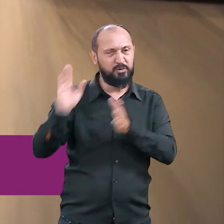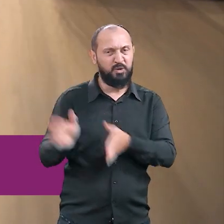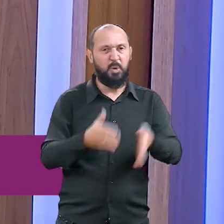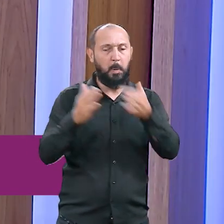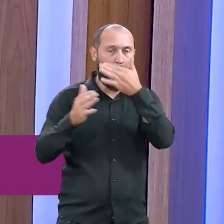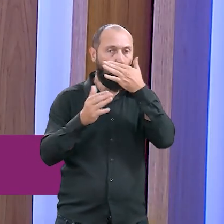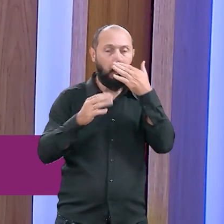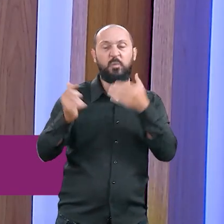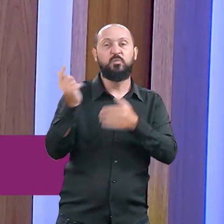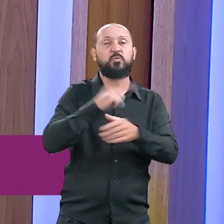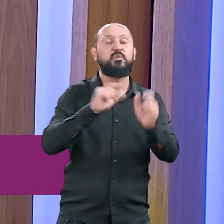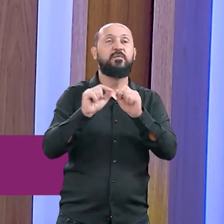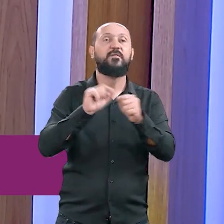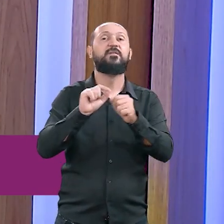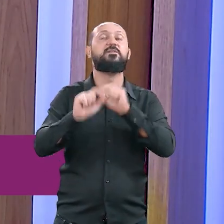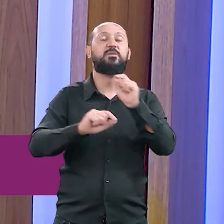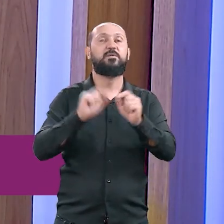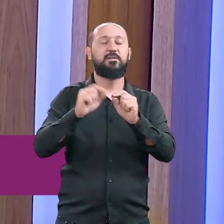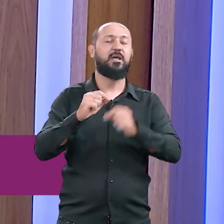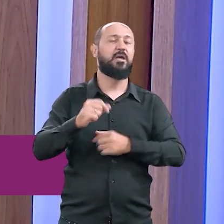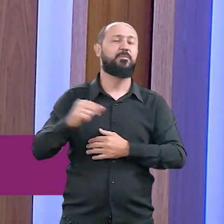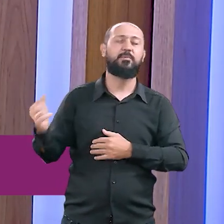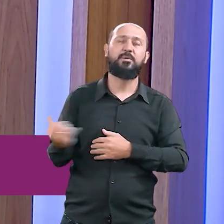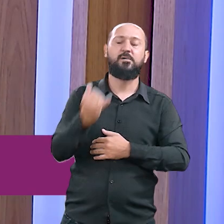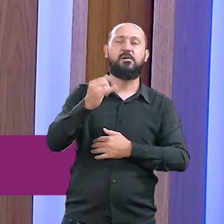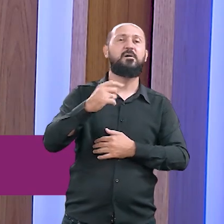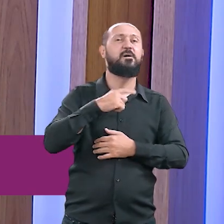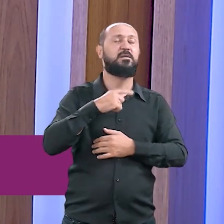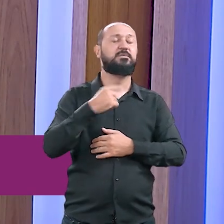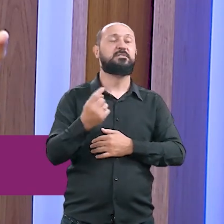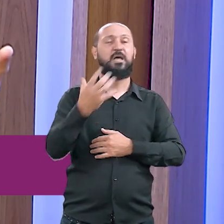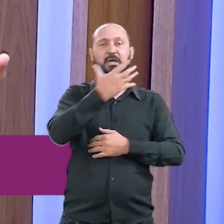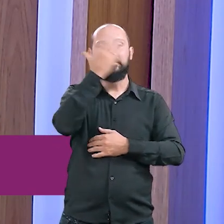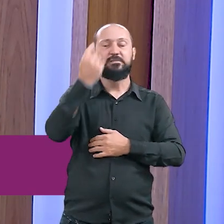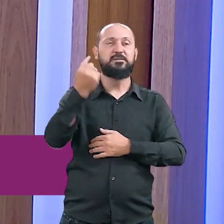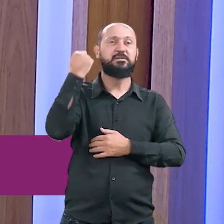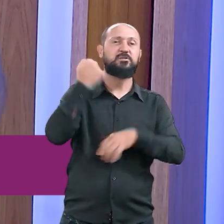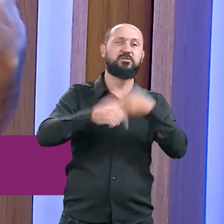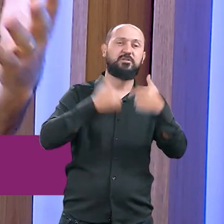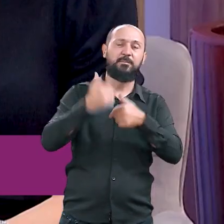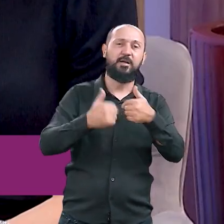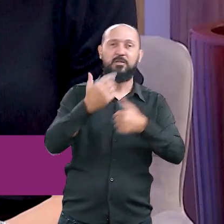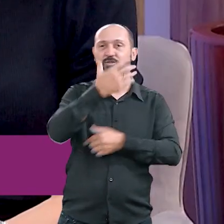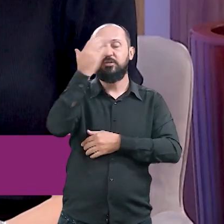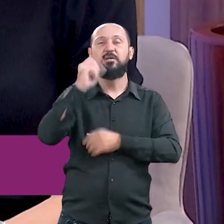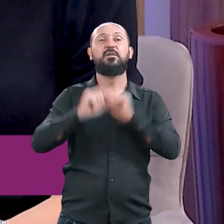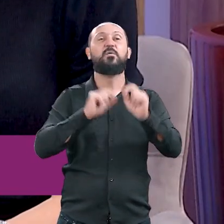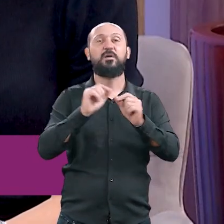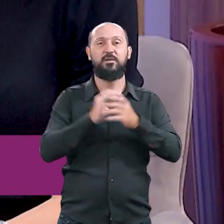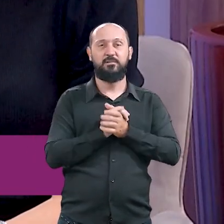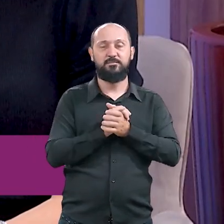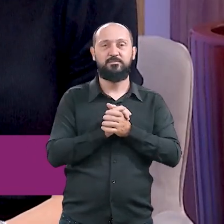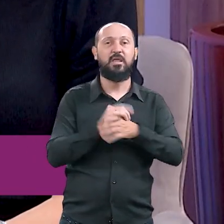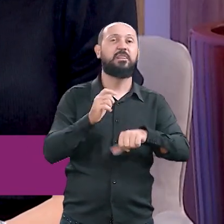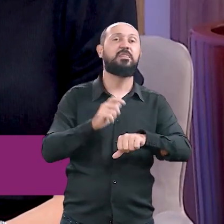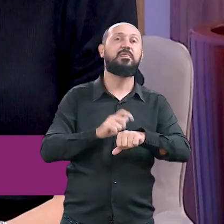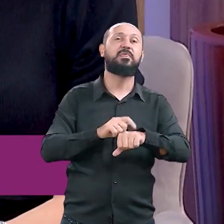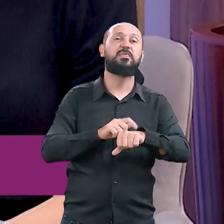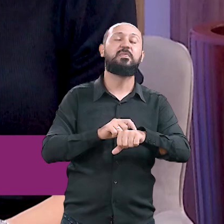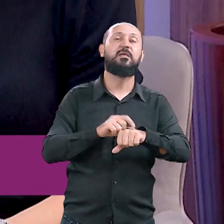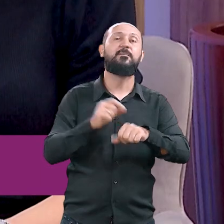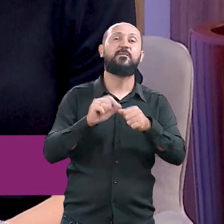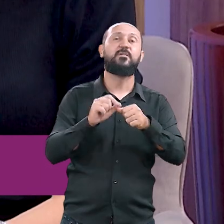mais frequente, é as pessoas ficando mais produtivas, precisando gastar um pouquinho menos de tempo,